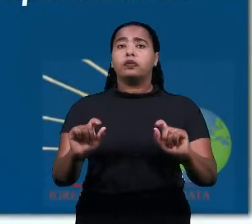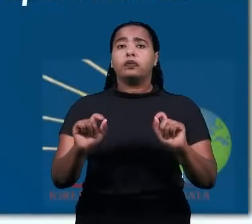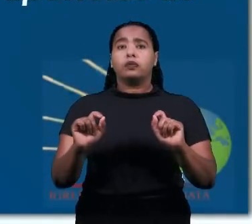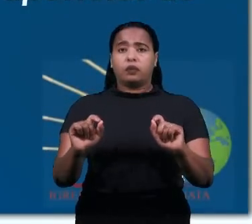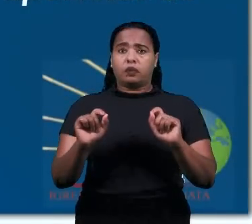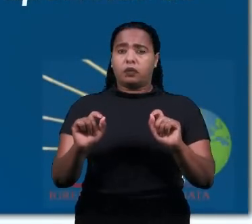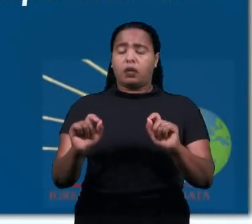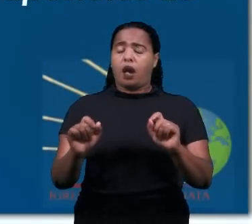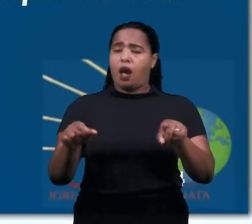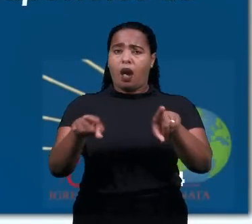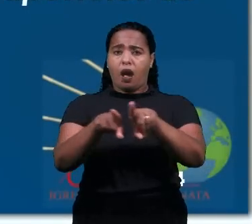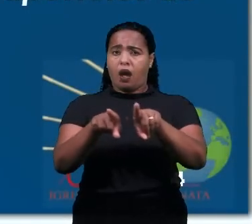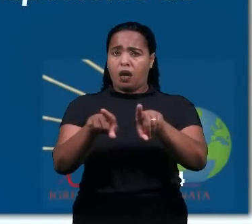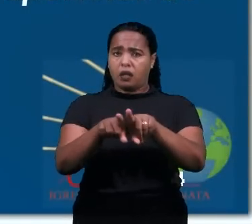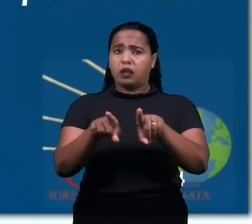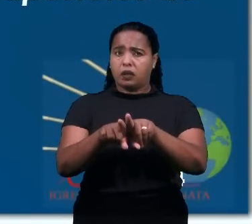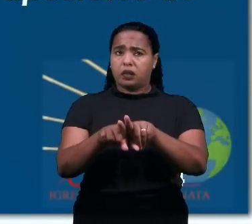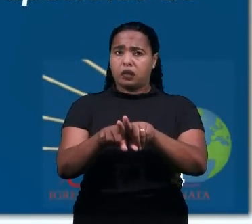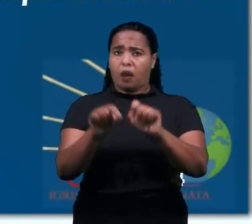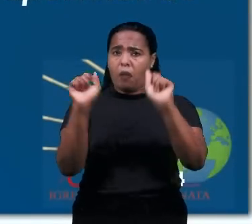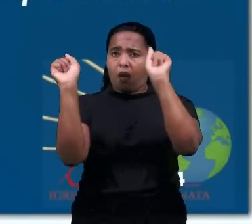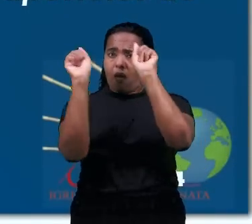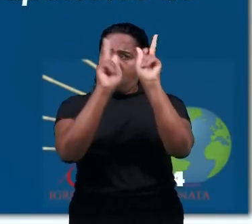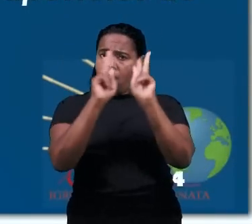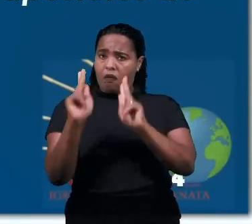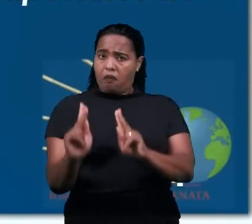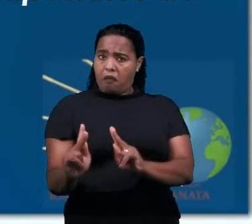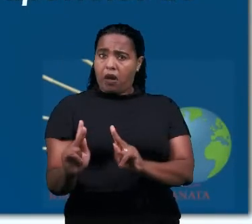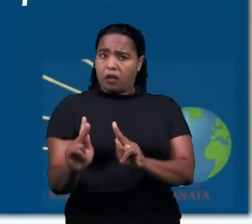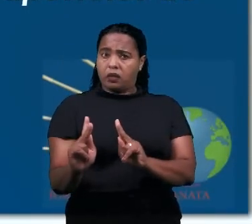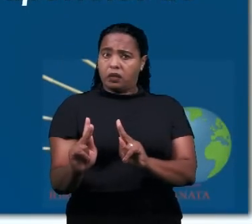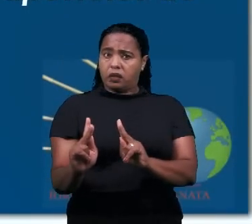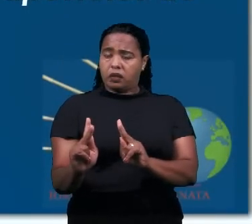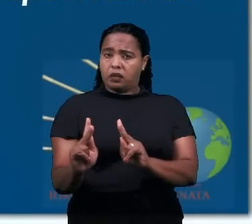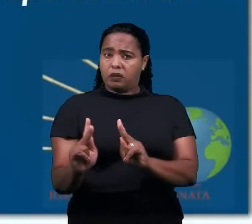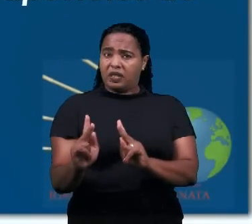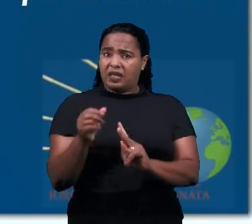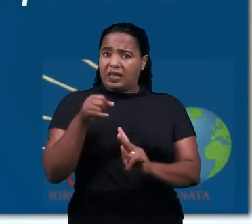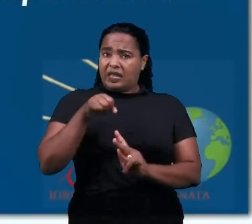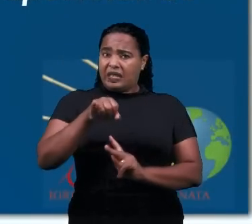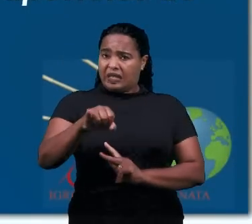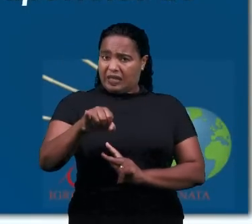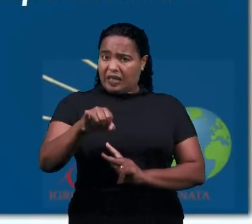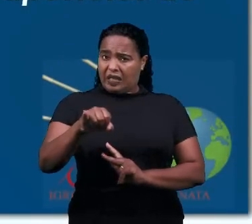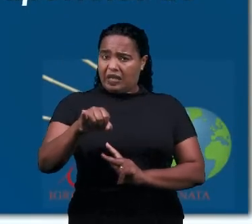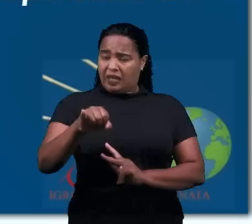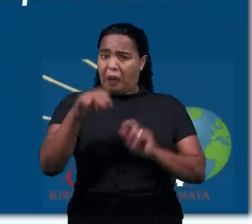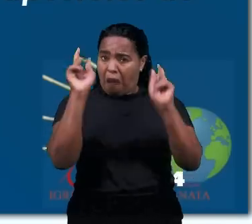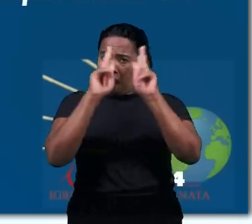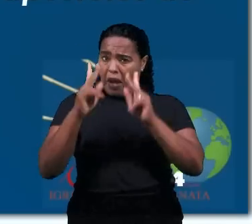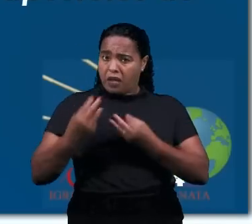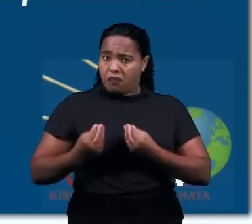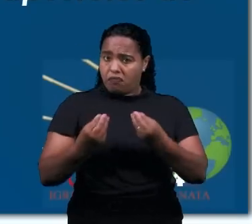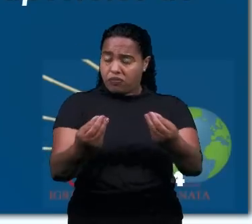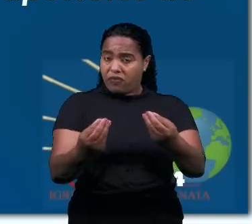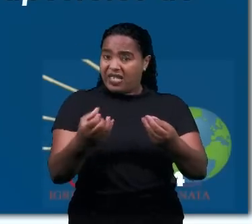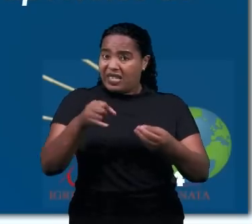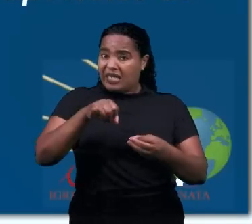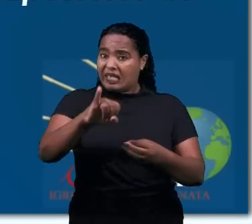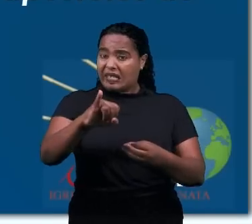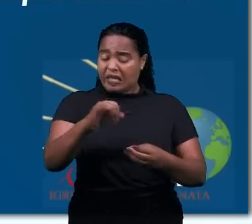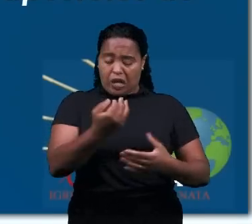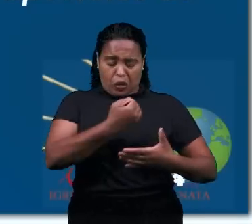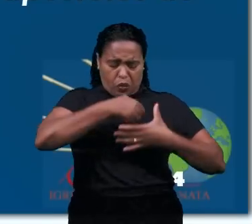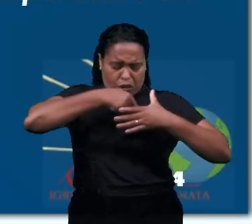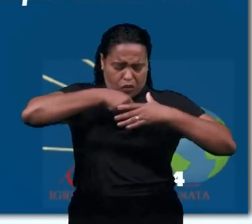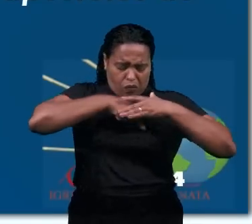vos fará também meu Pai Celestial, se do íntimo do coração, é lá do íntimo,